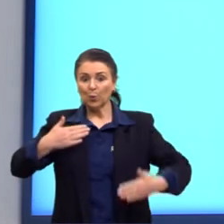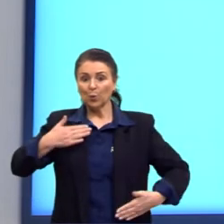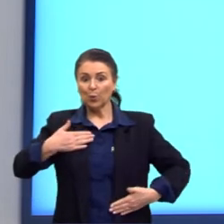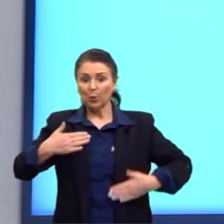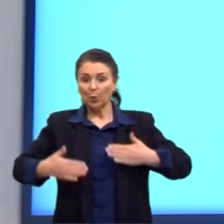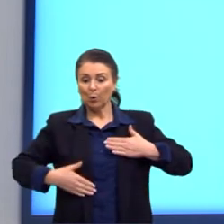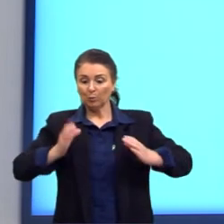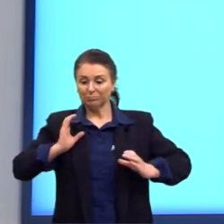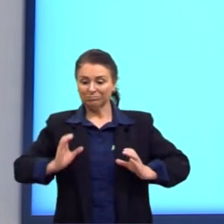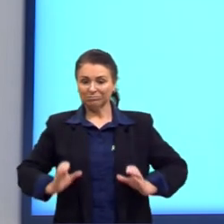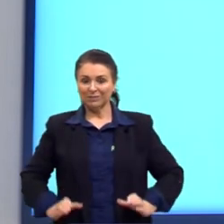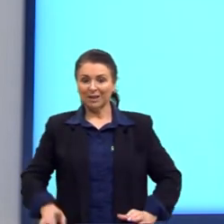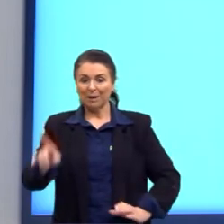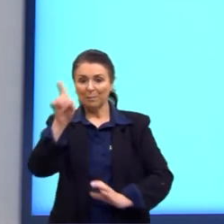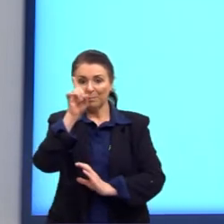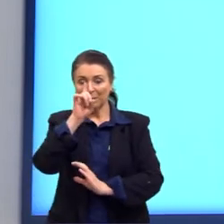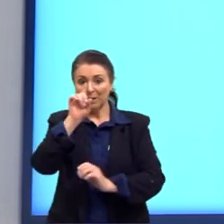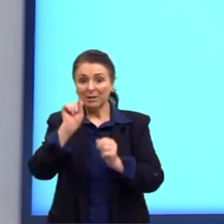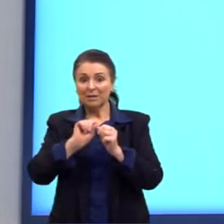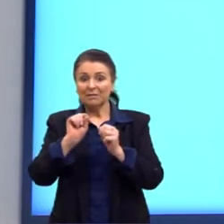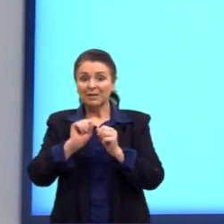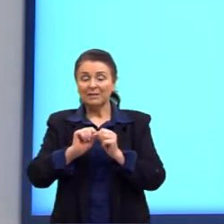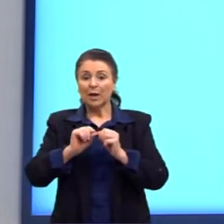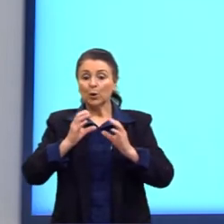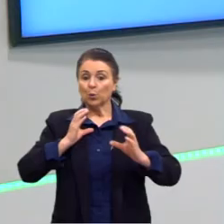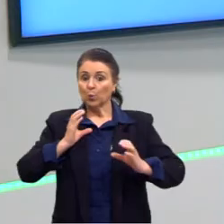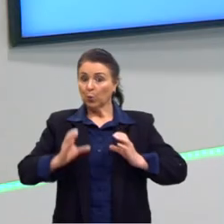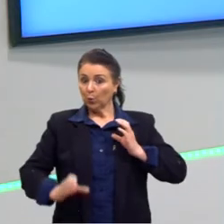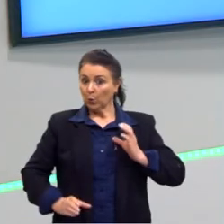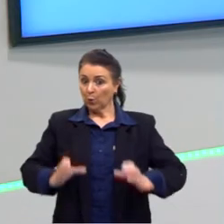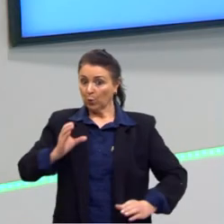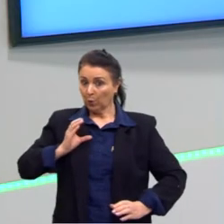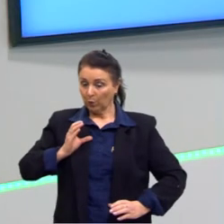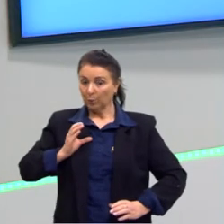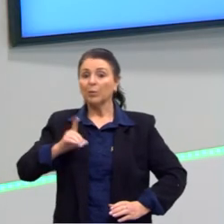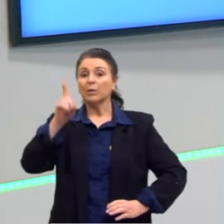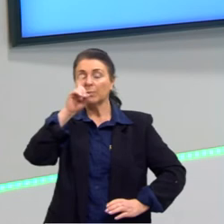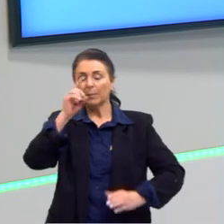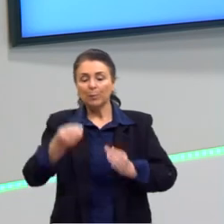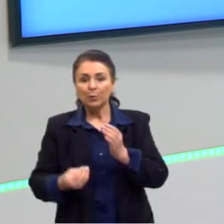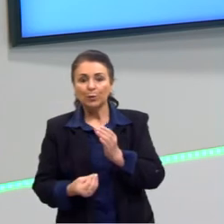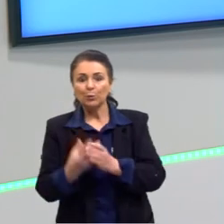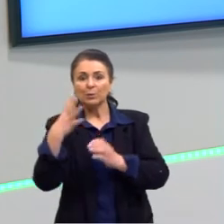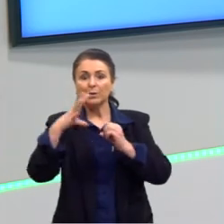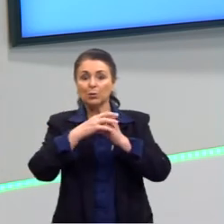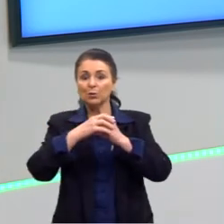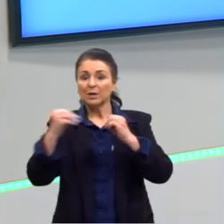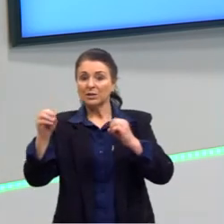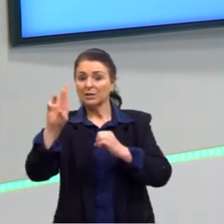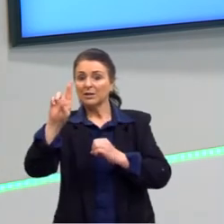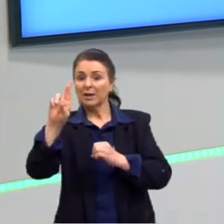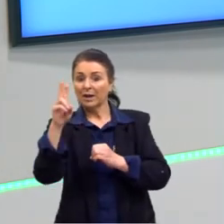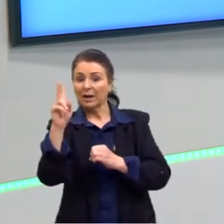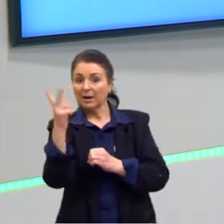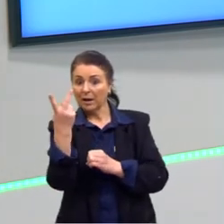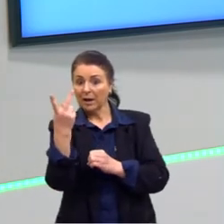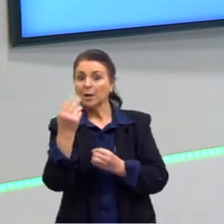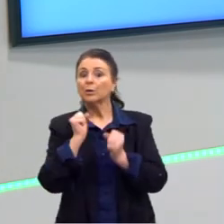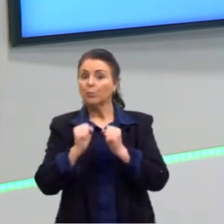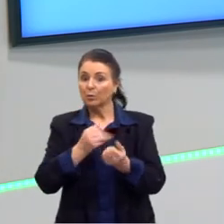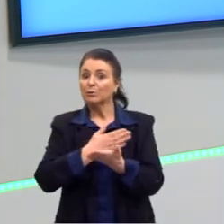vai fazer lá com que o corpo da mãe produz né os anti-rh que vai dar problema para o próximo filho